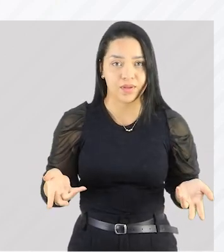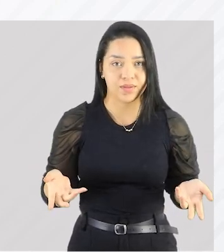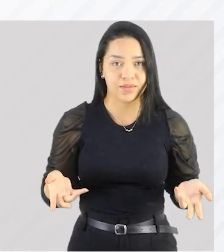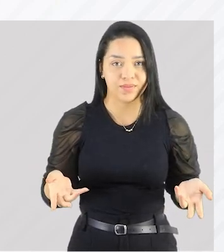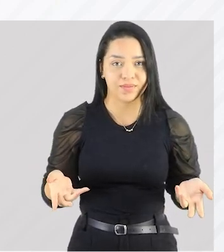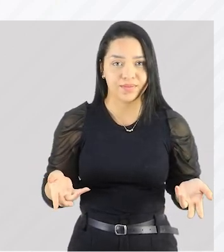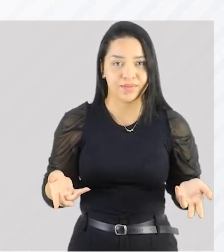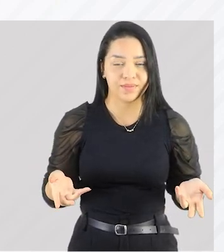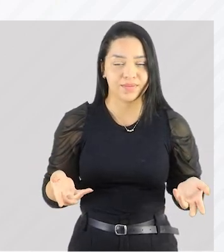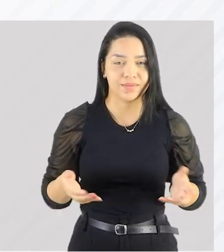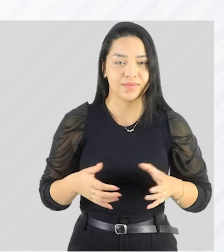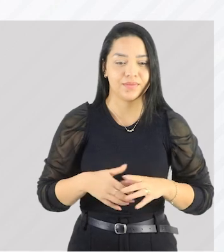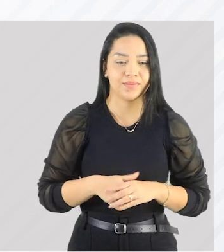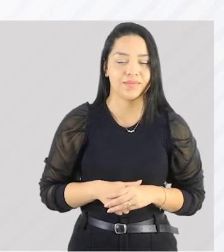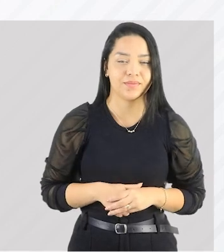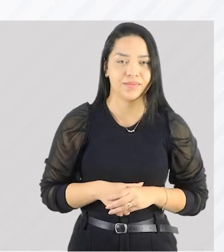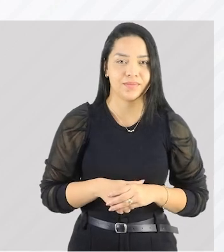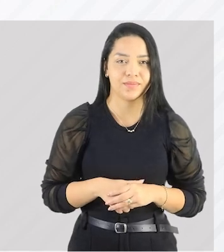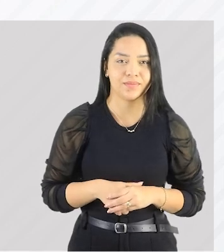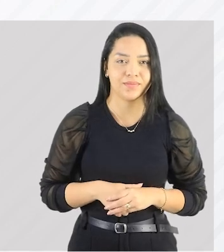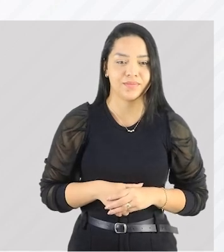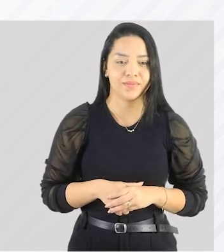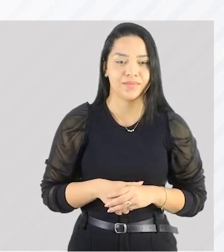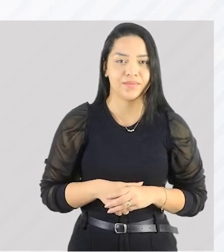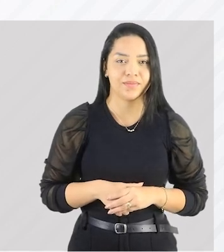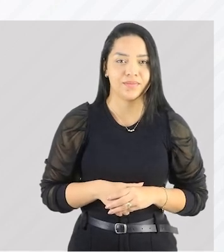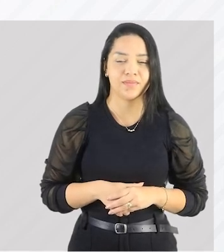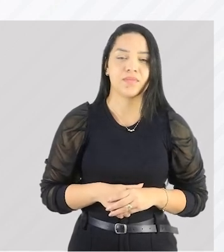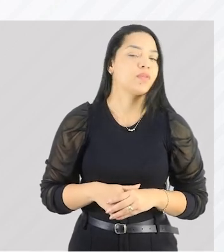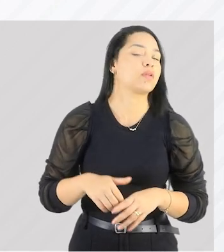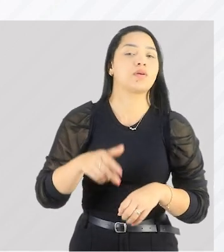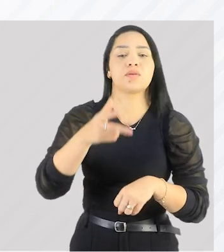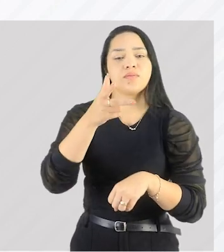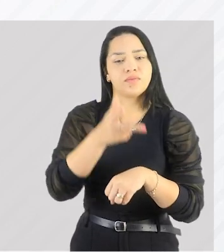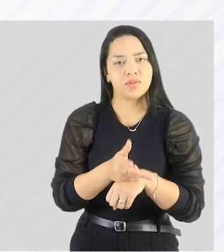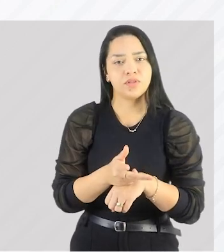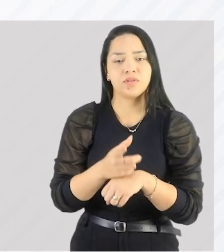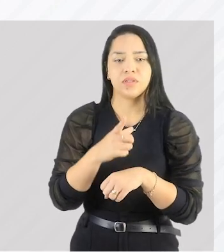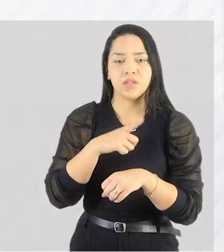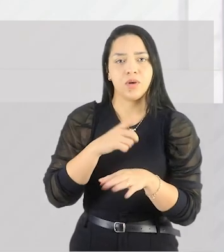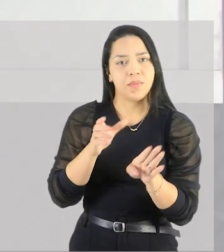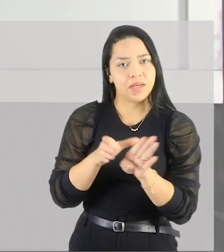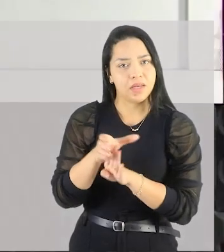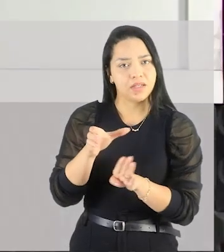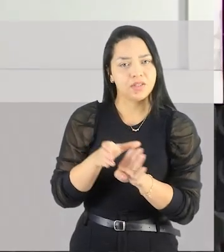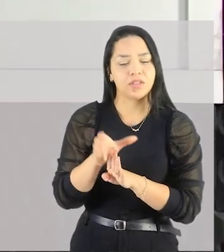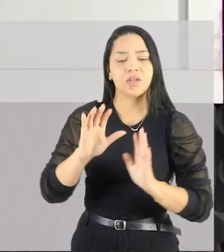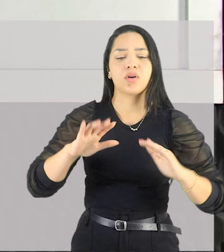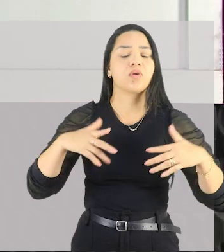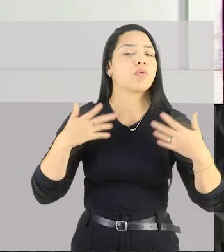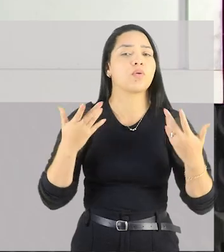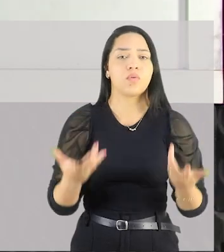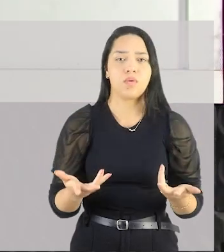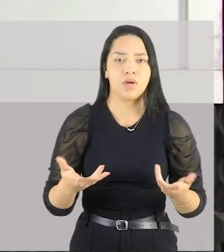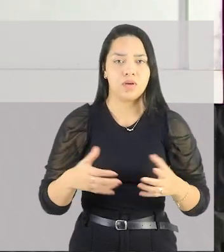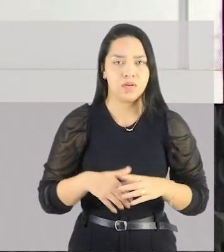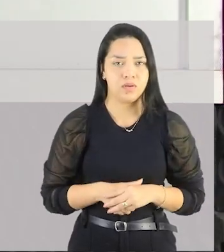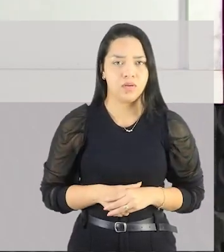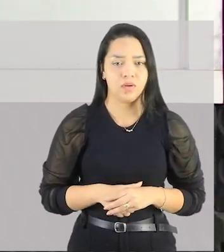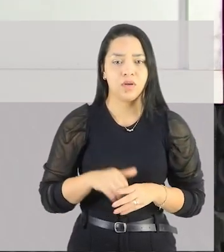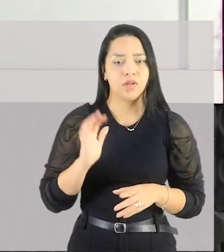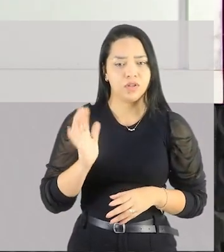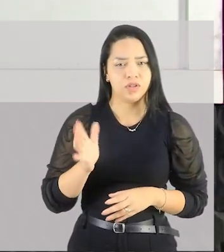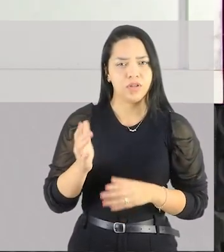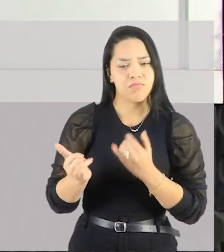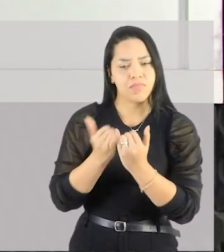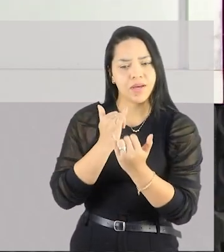relação é... Turma, no nosso último vídeo eu te dei uma dica, né? Qual foi a dica? Foi até uma questão